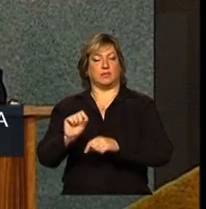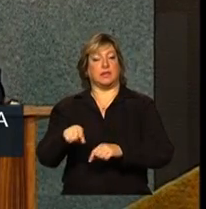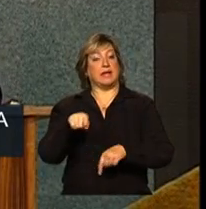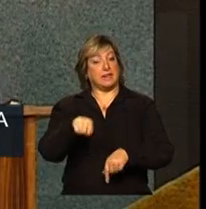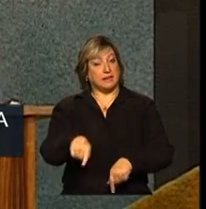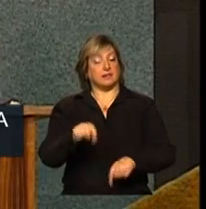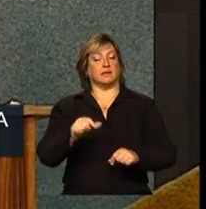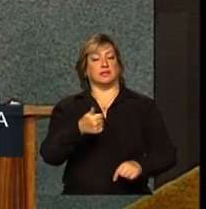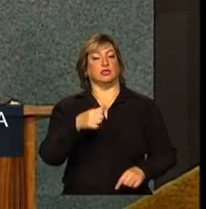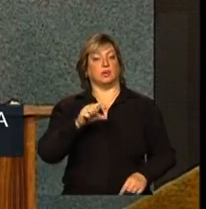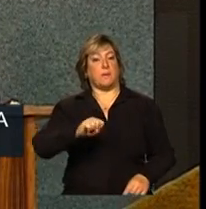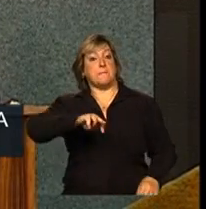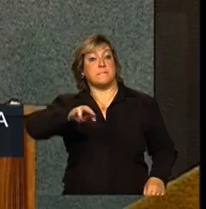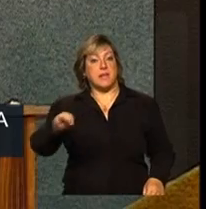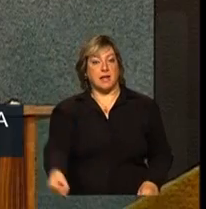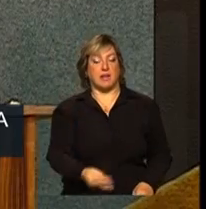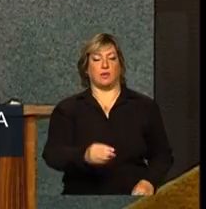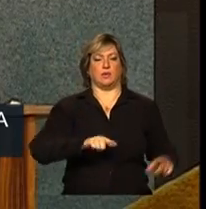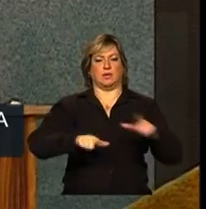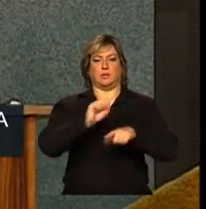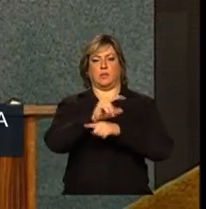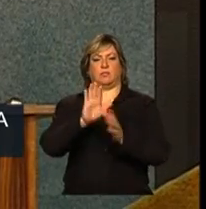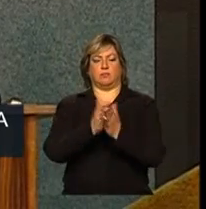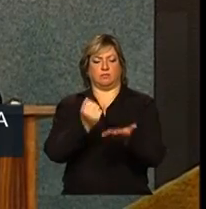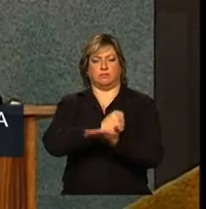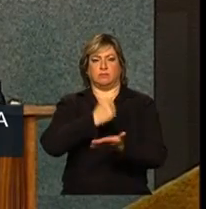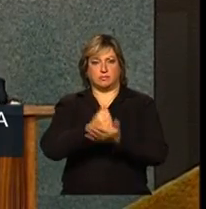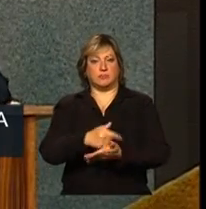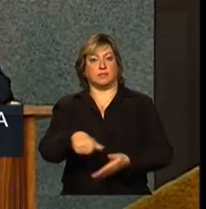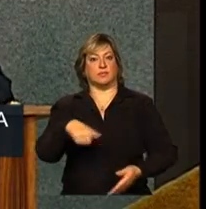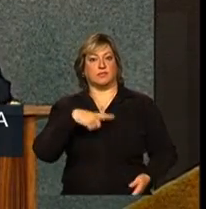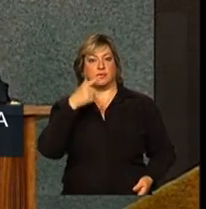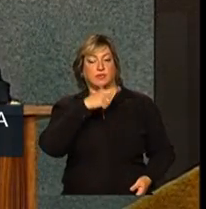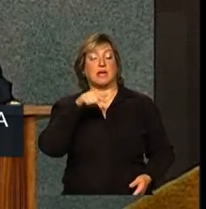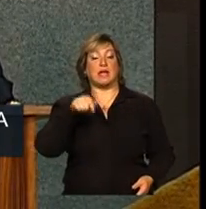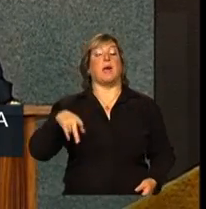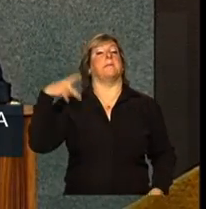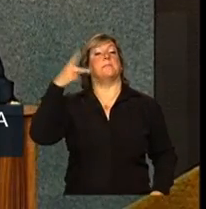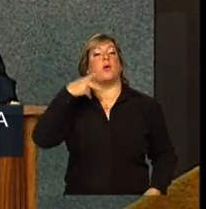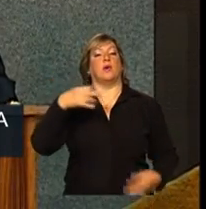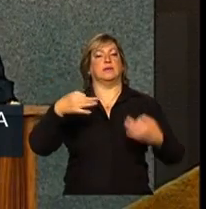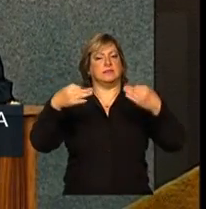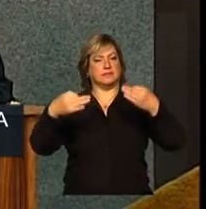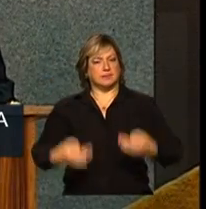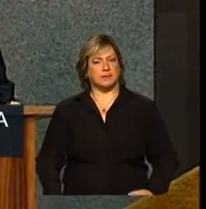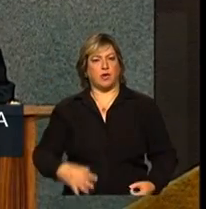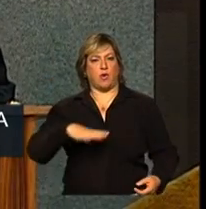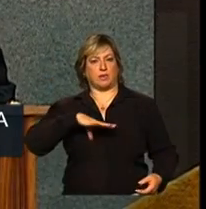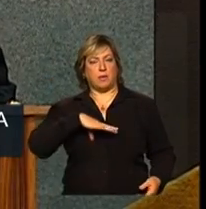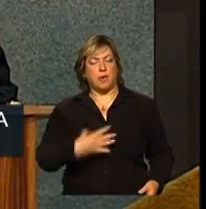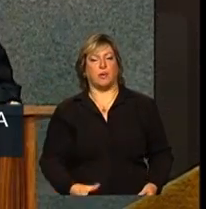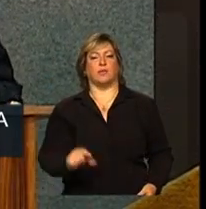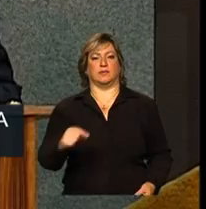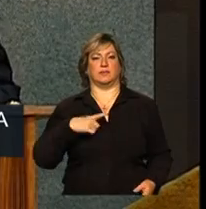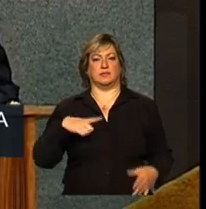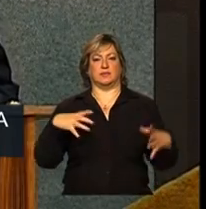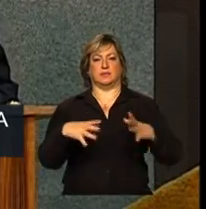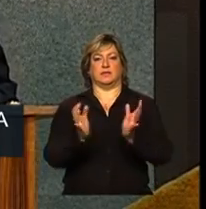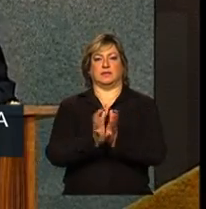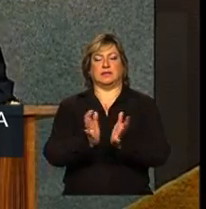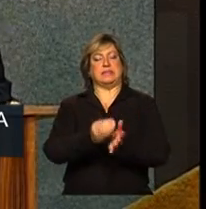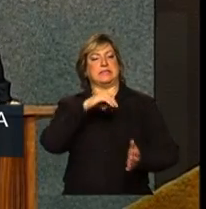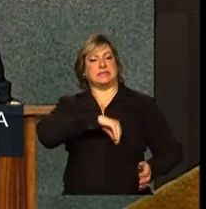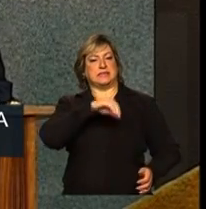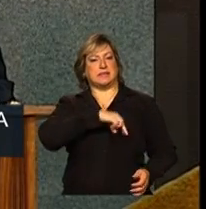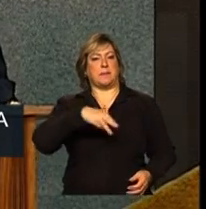esses 18 milhões de empregos formais, uma política correta, adequada, corajosa de salário